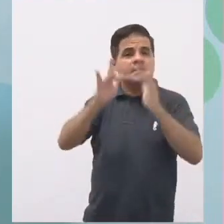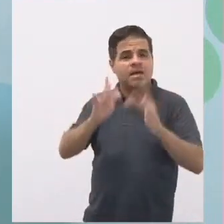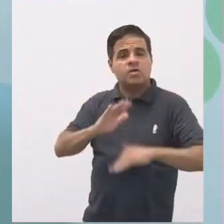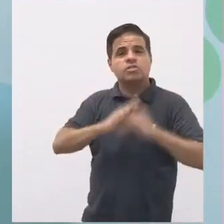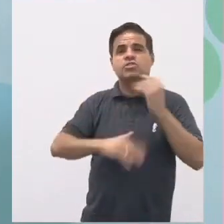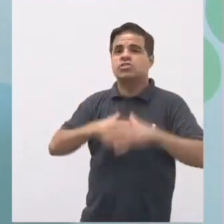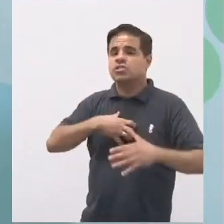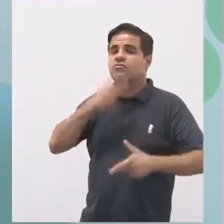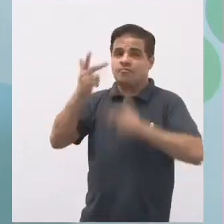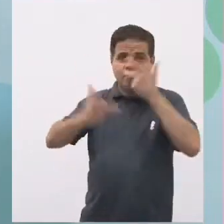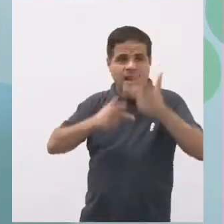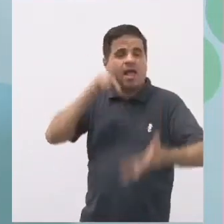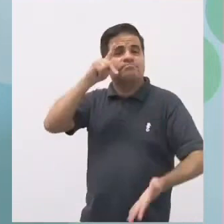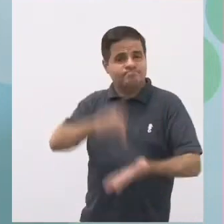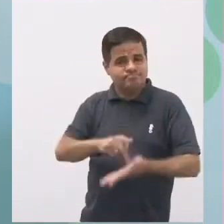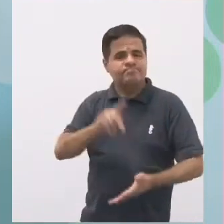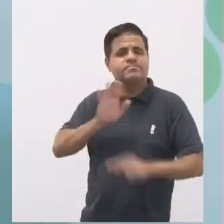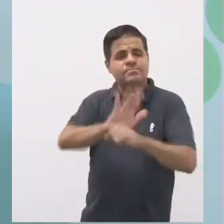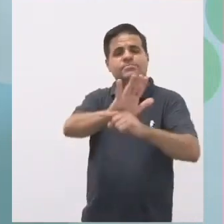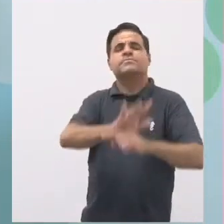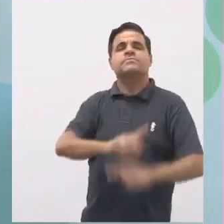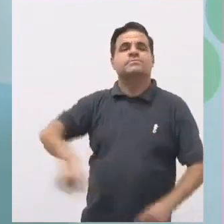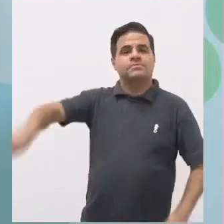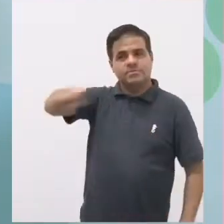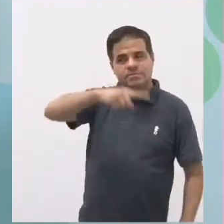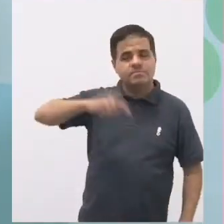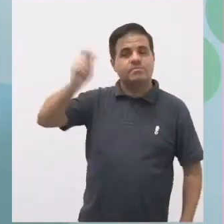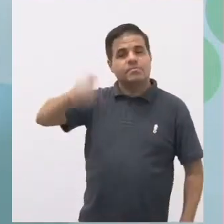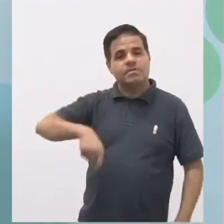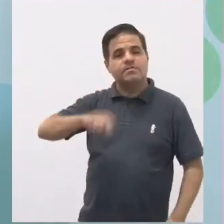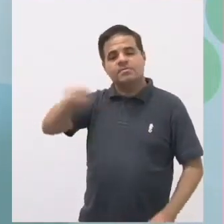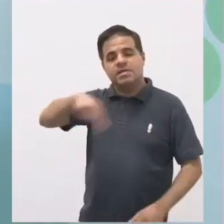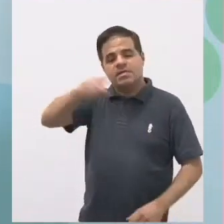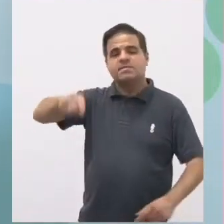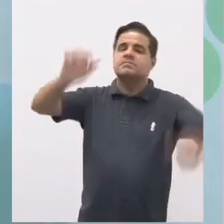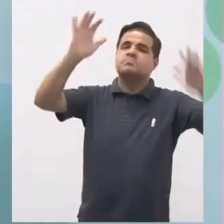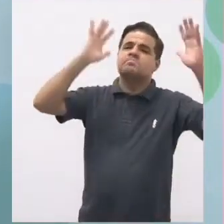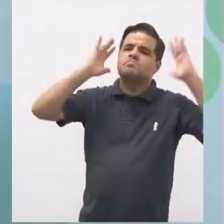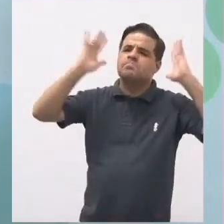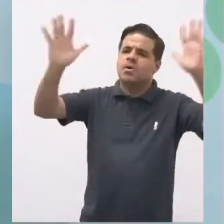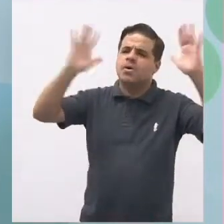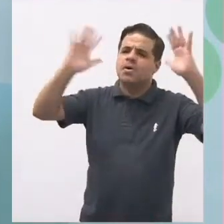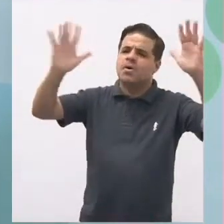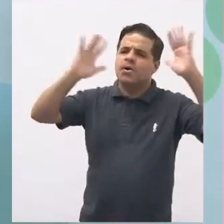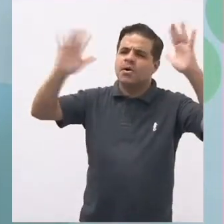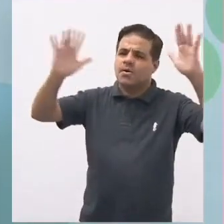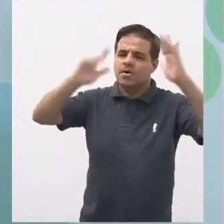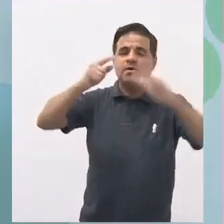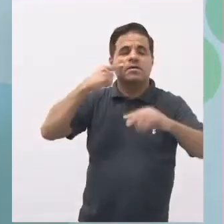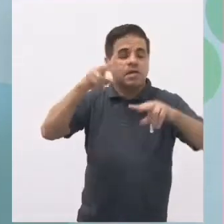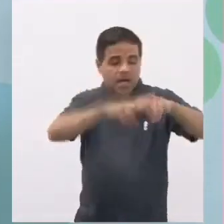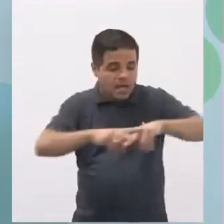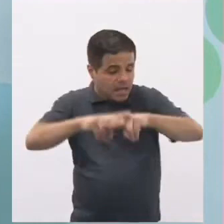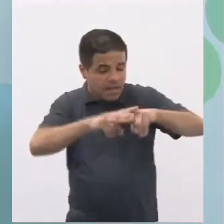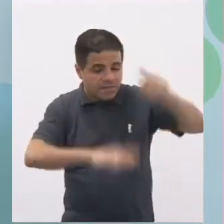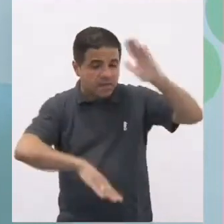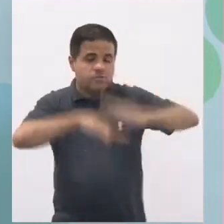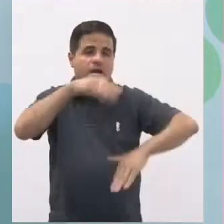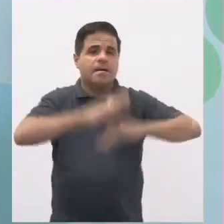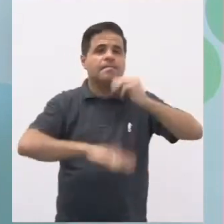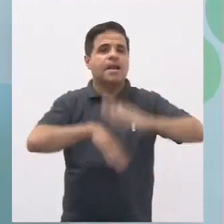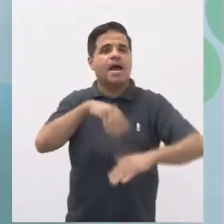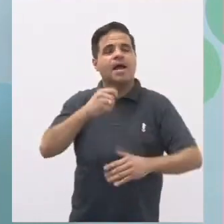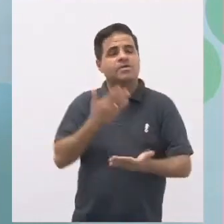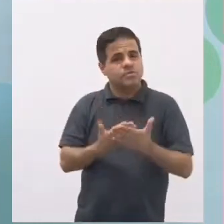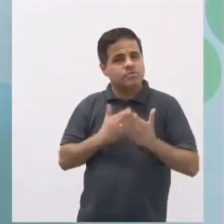jeito de falar, e realmente isso contribui para você fazer uma reflexão e também rever a sua prática